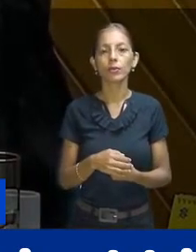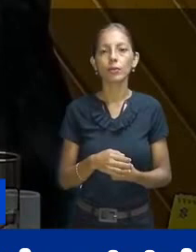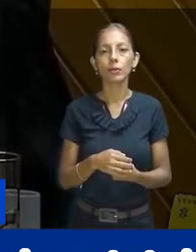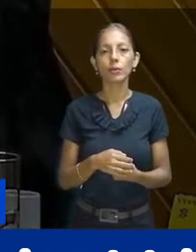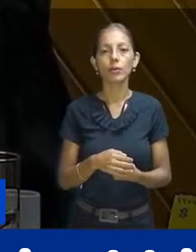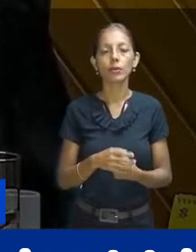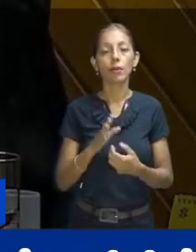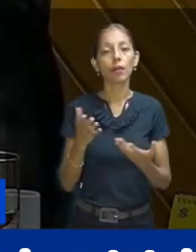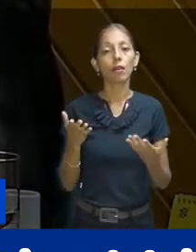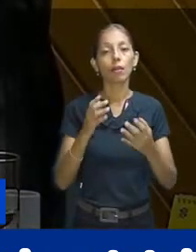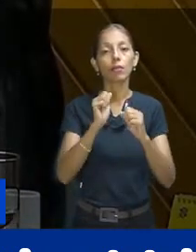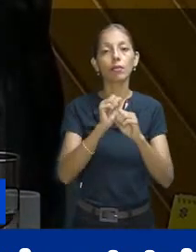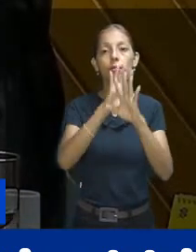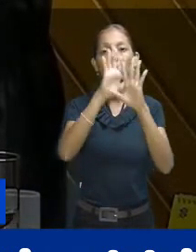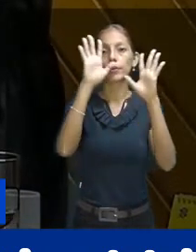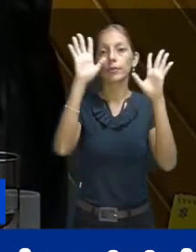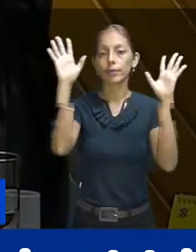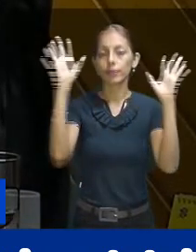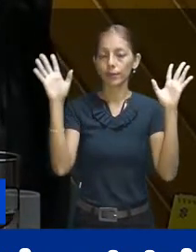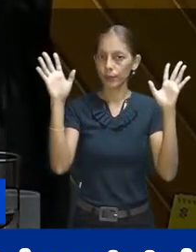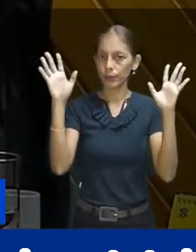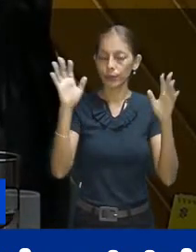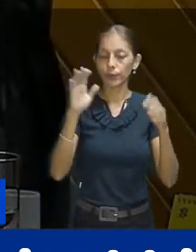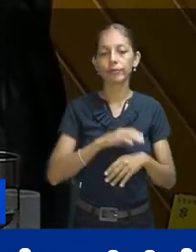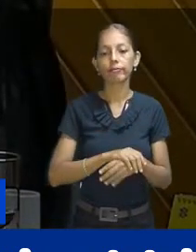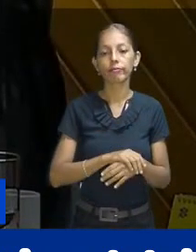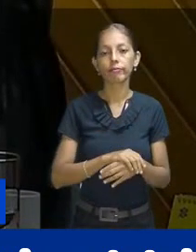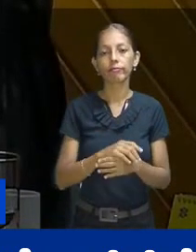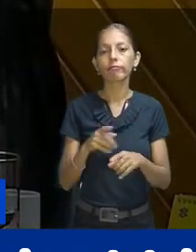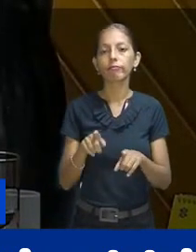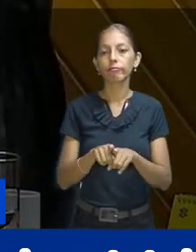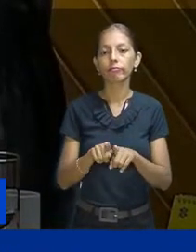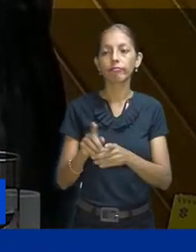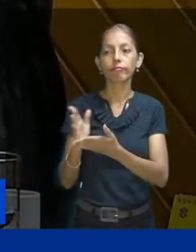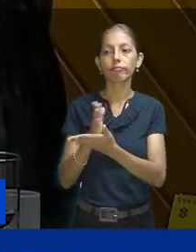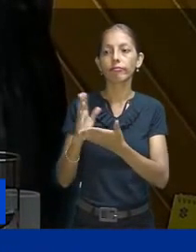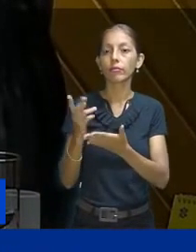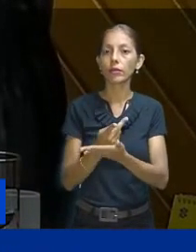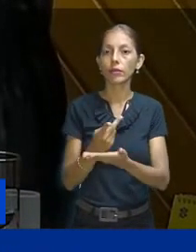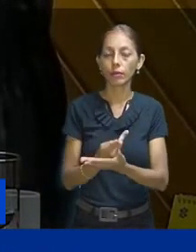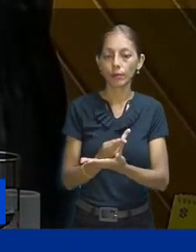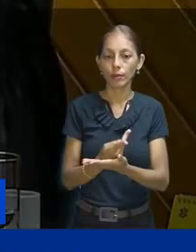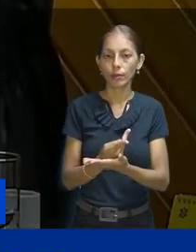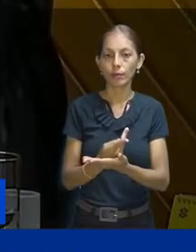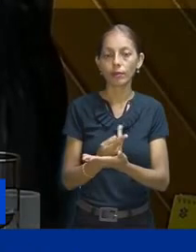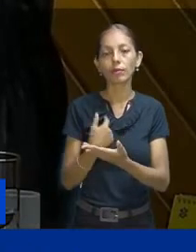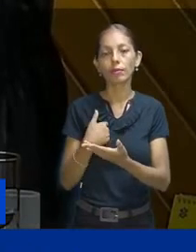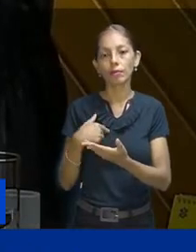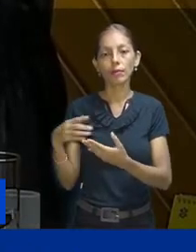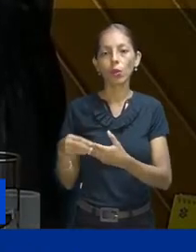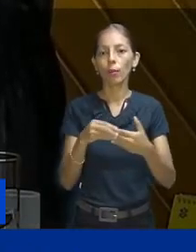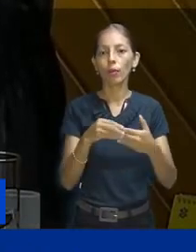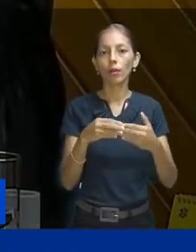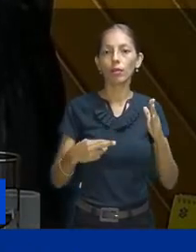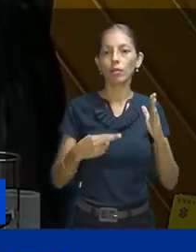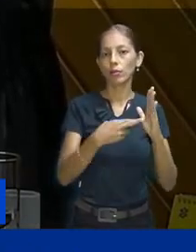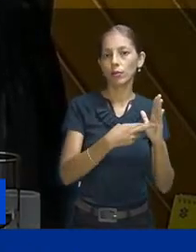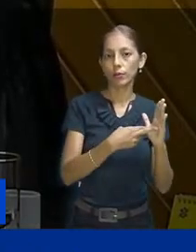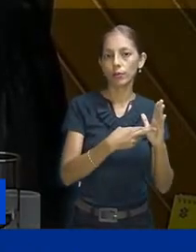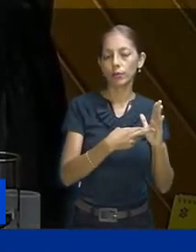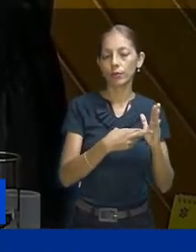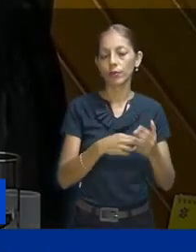esse esclarecimento. Quanto às demais irregularidades, voto todos no sentido de acompanhar o relator, no sentido de que